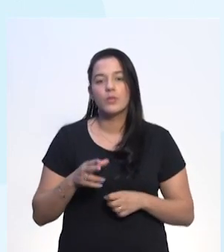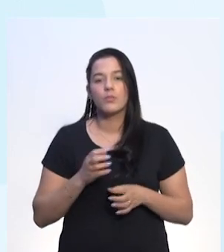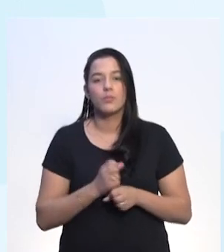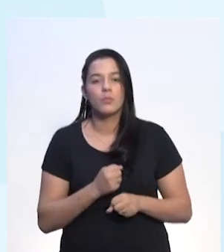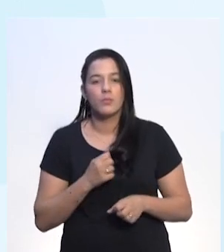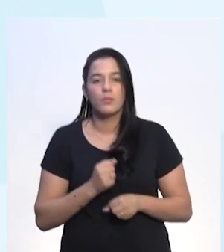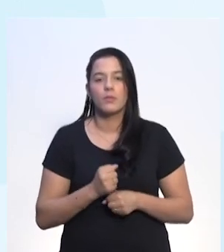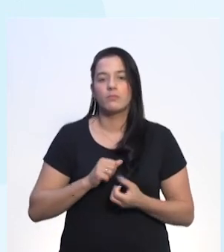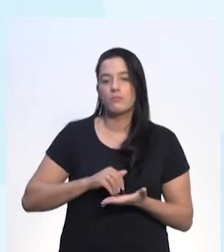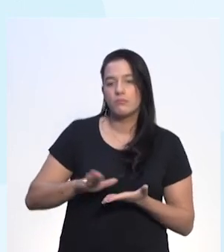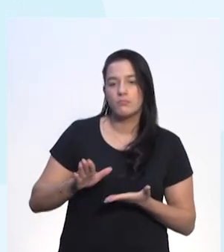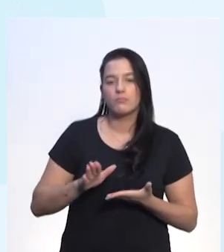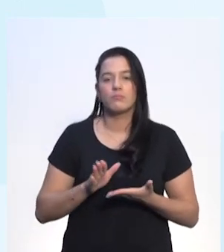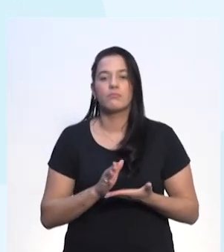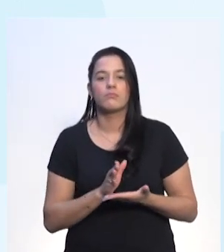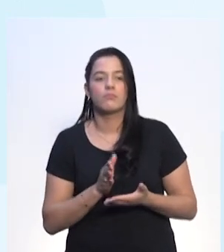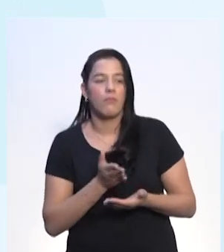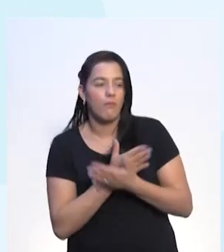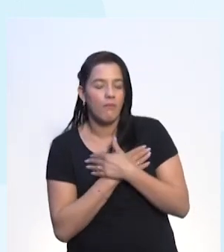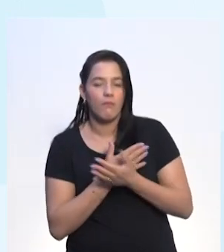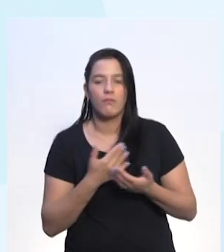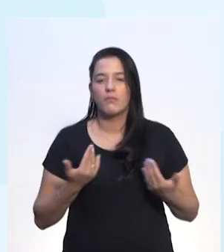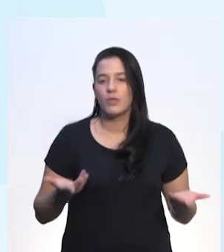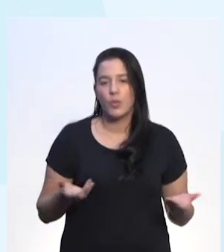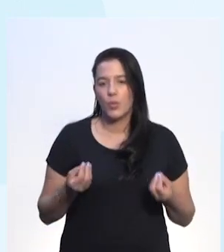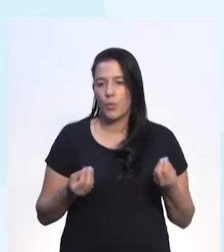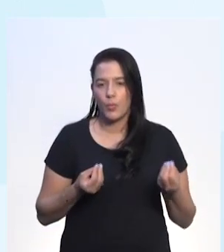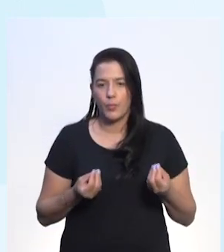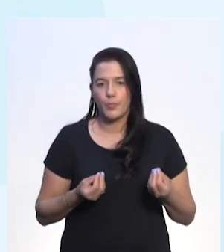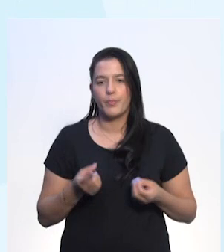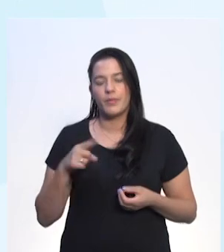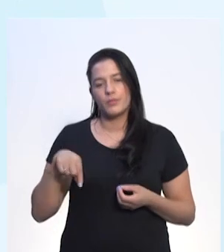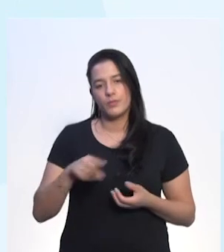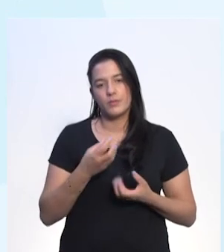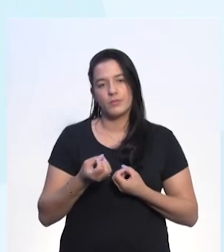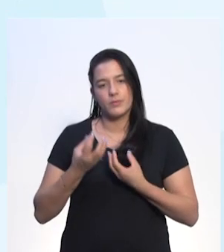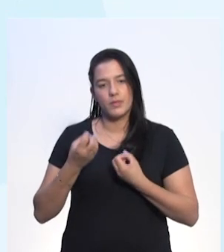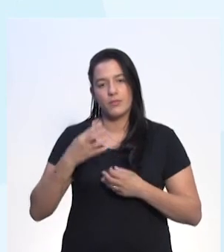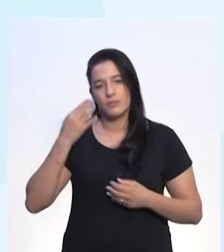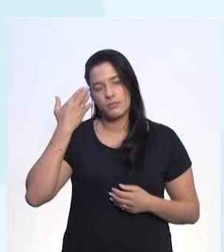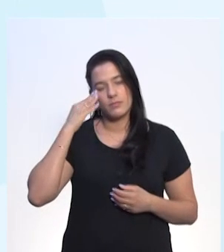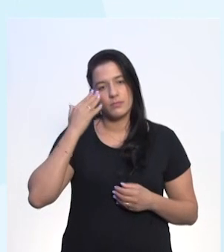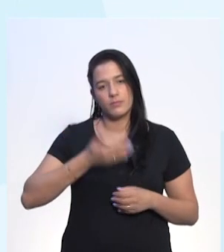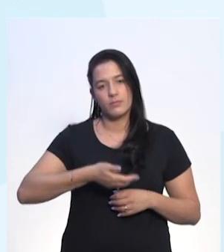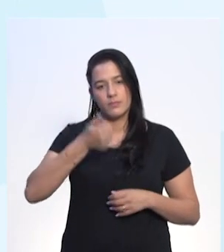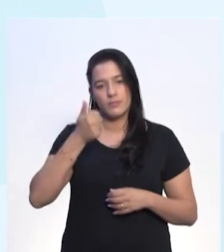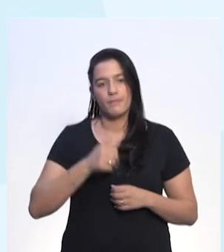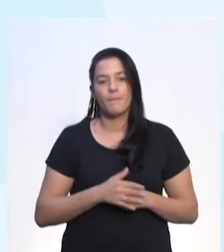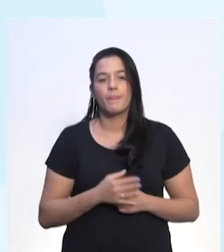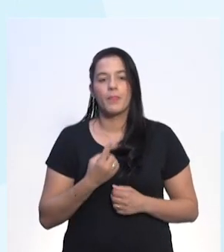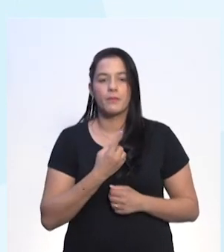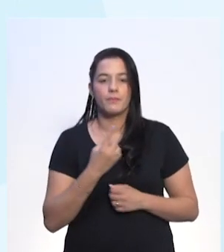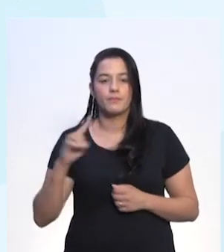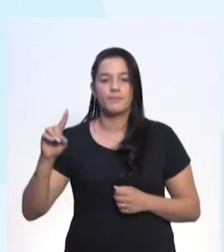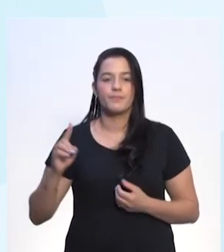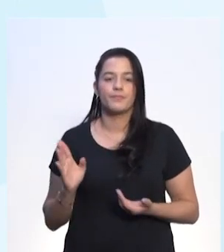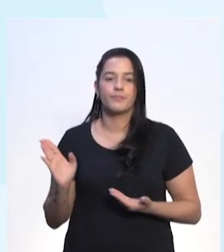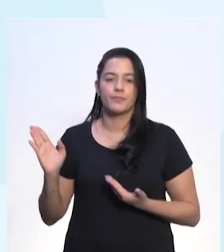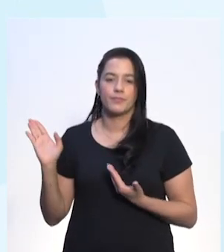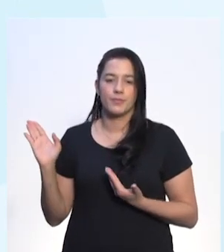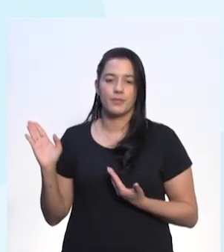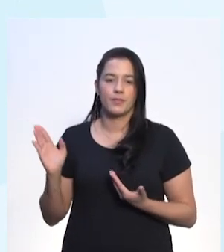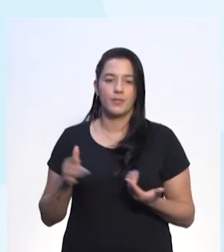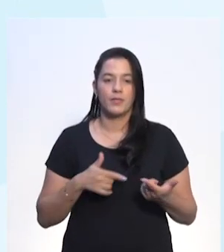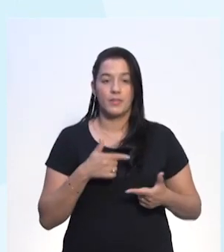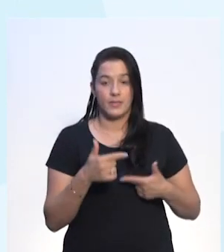de emprego e desemprego, para a gente entender os dados sobre isso melhor, tá? E, por último, o que é trabalho